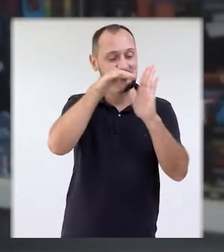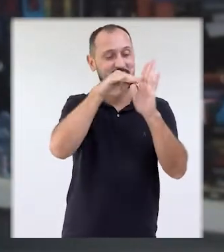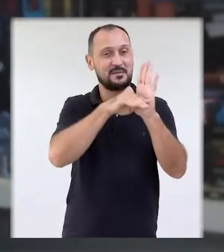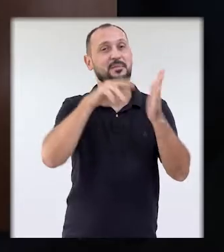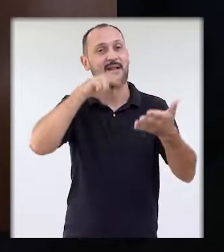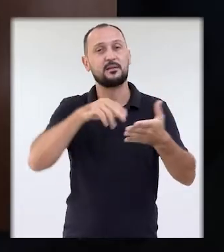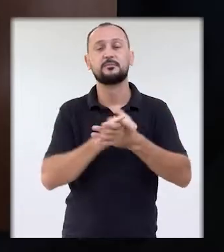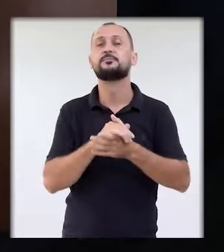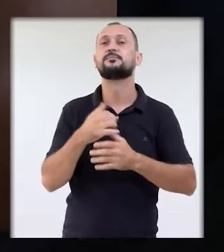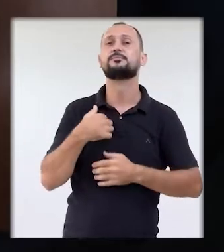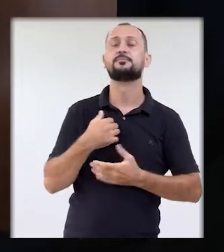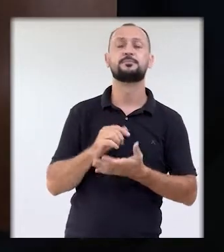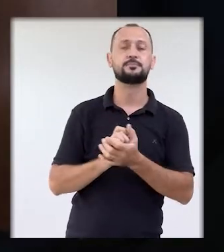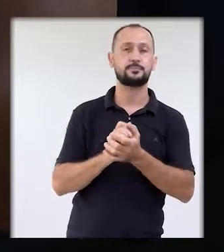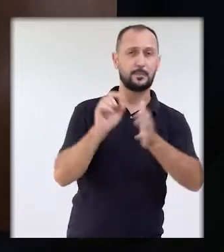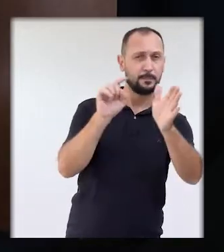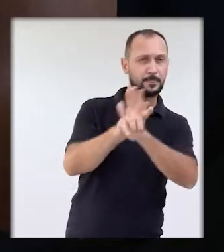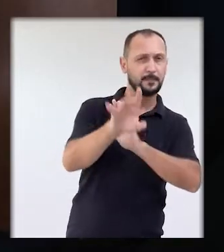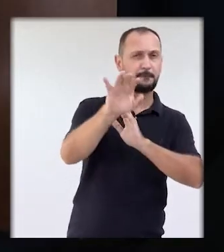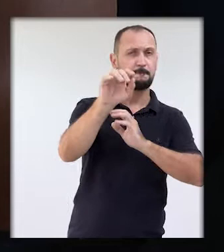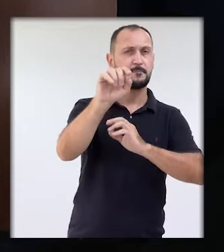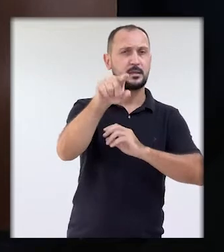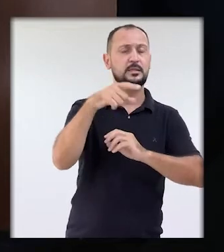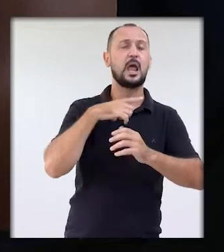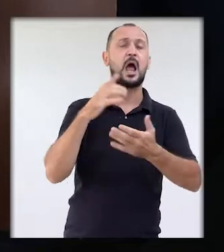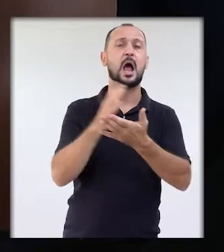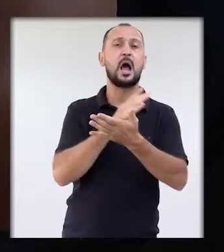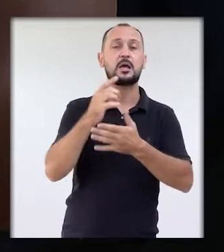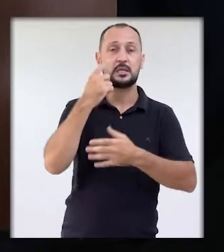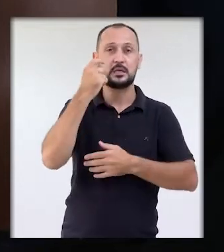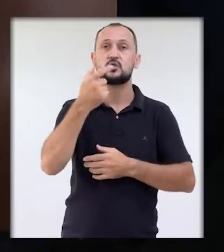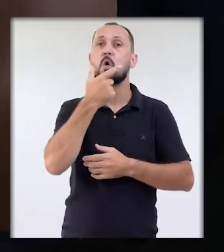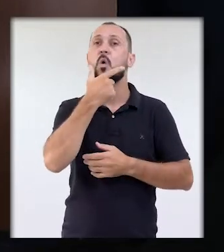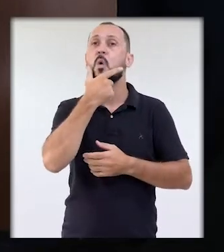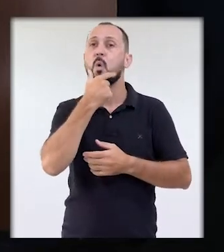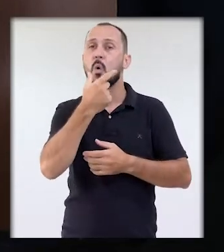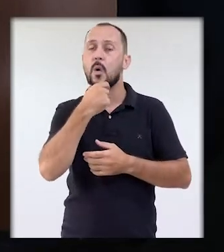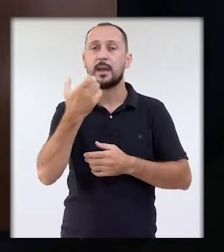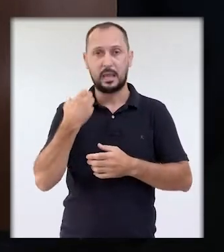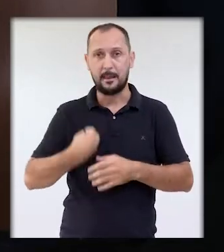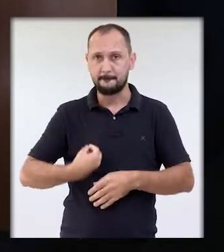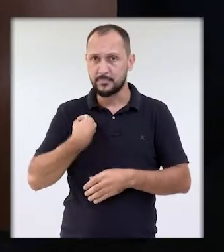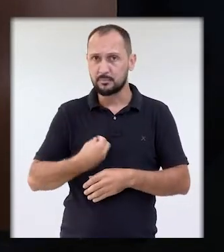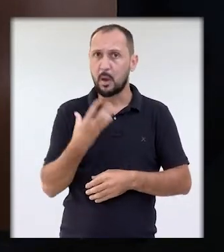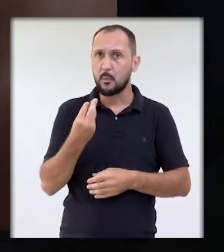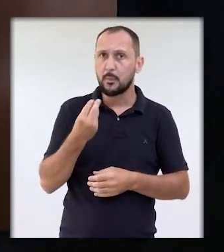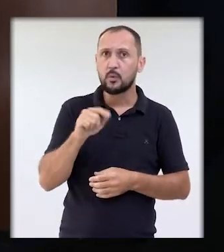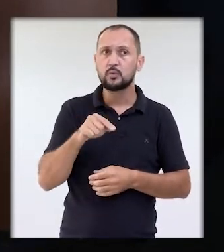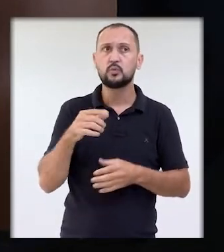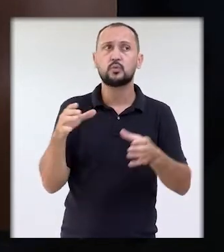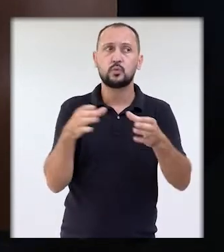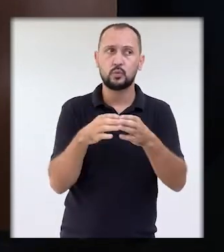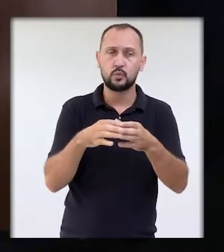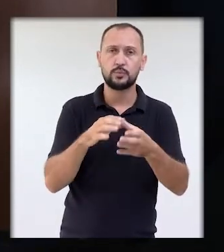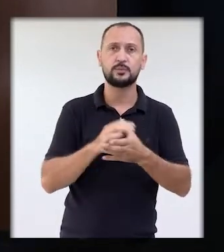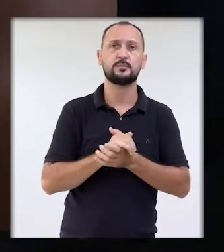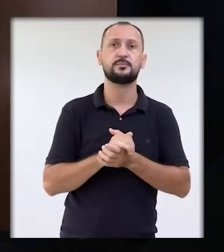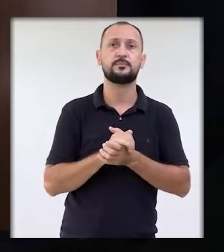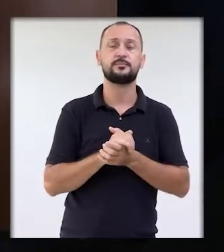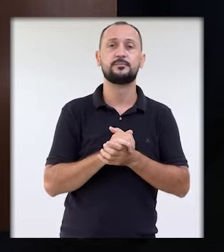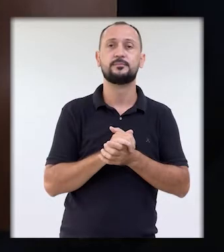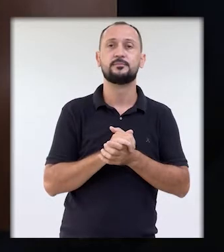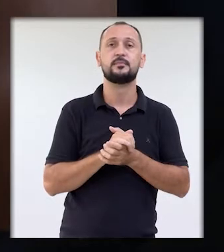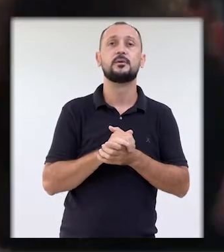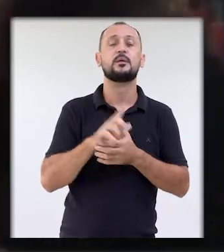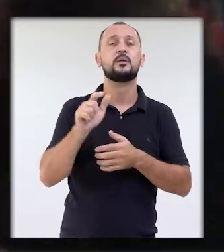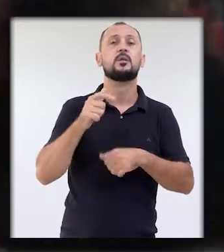legal, né? Você tem percebido que em um interesse de rapazes, de homens para estar participando do grupo